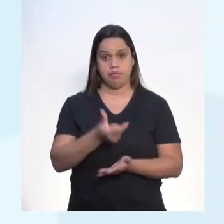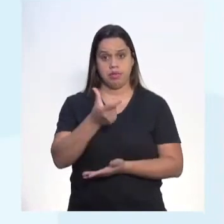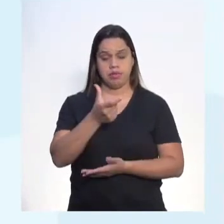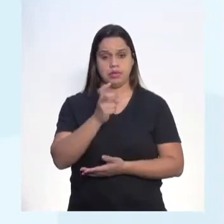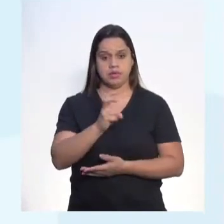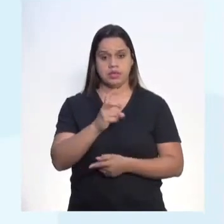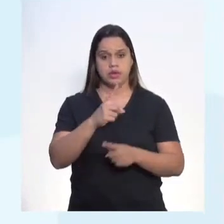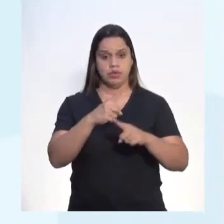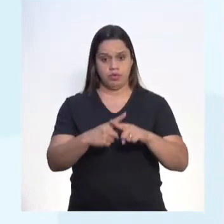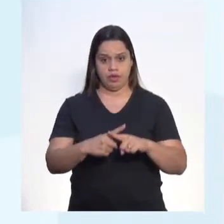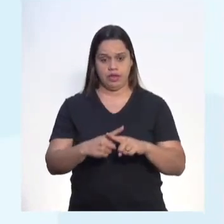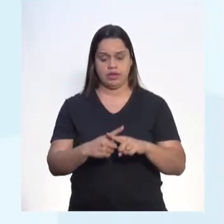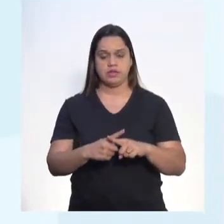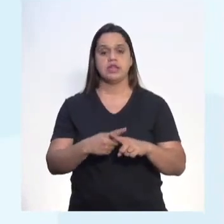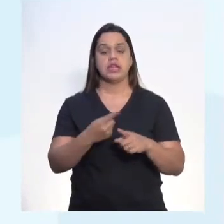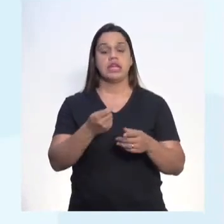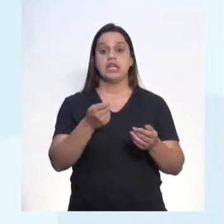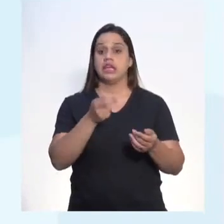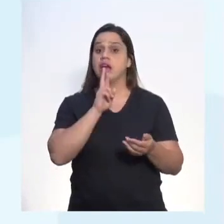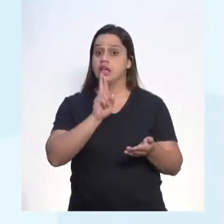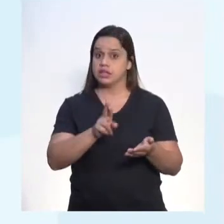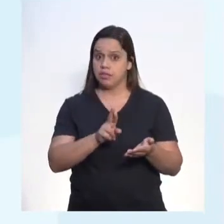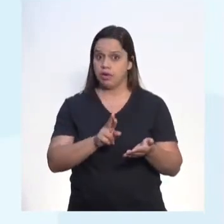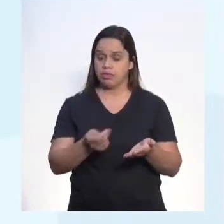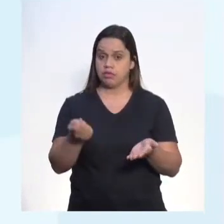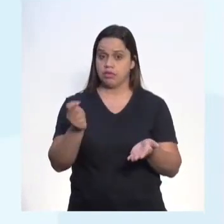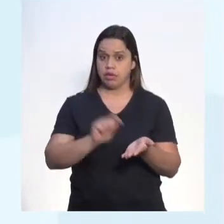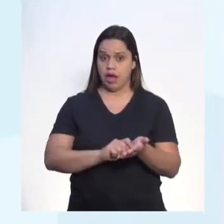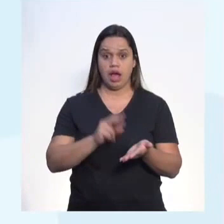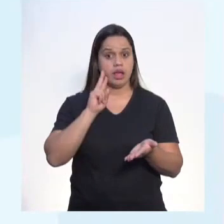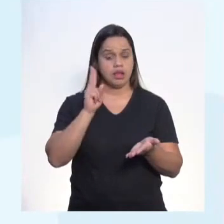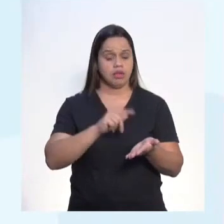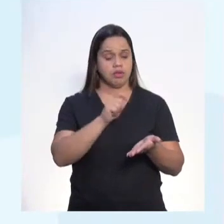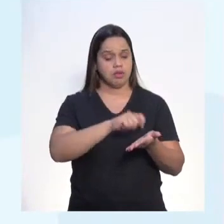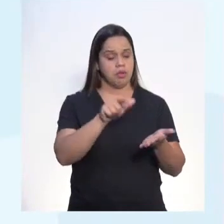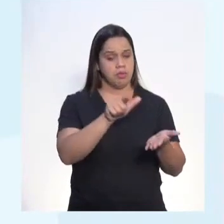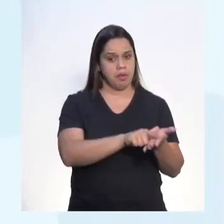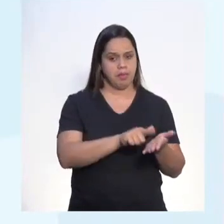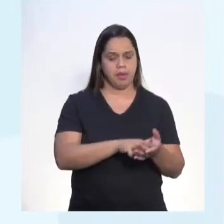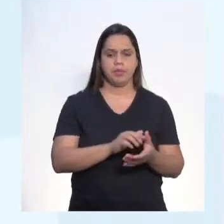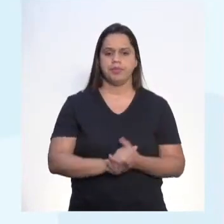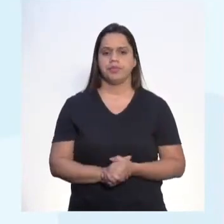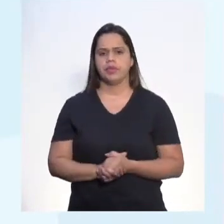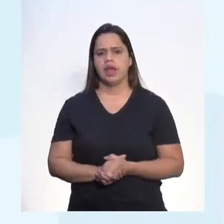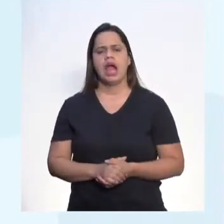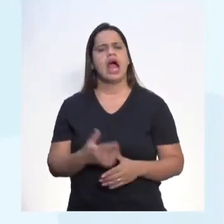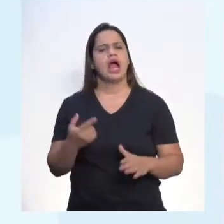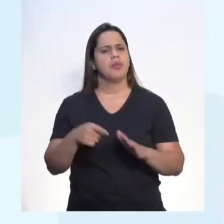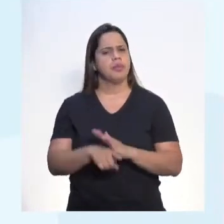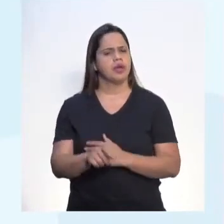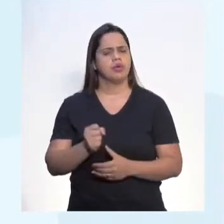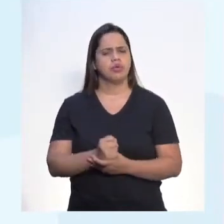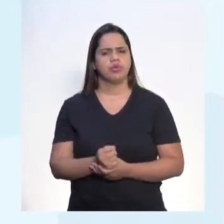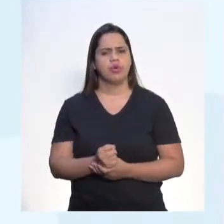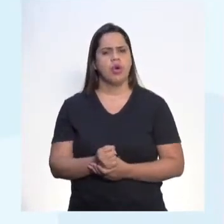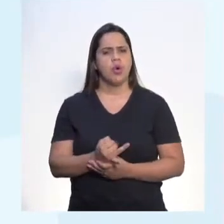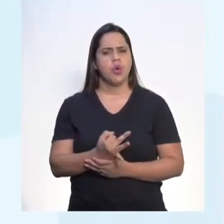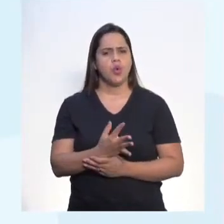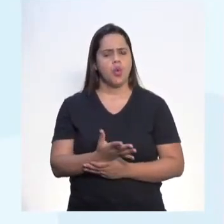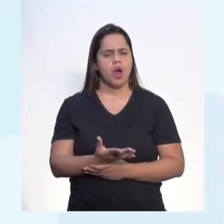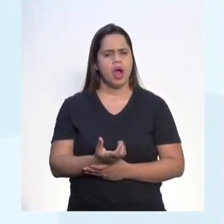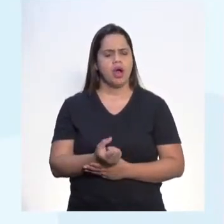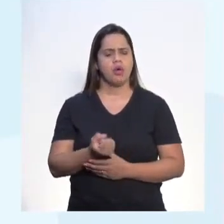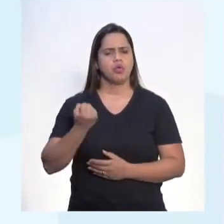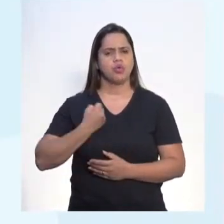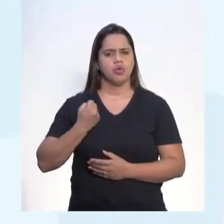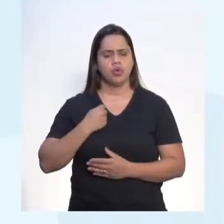anota o resultado em uma folha. Qual é o número máximo de sequências que